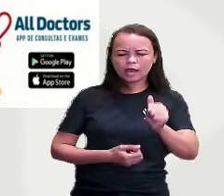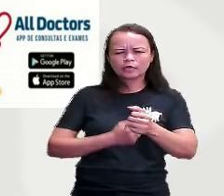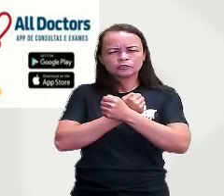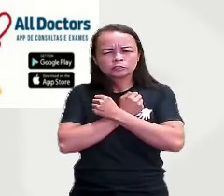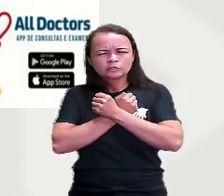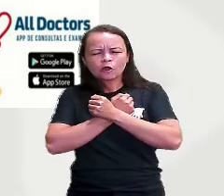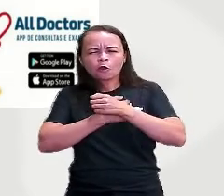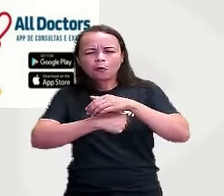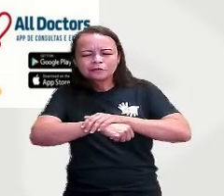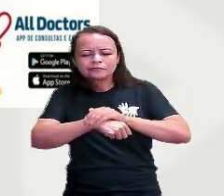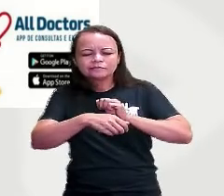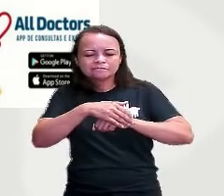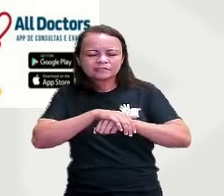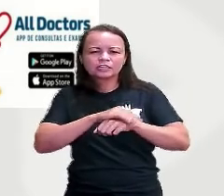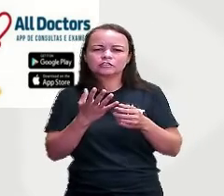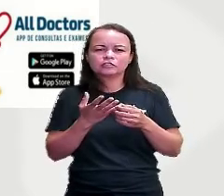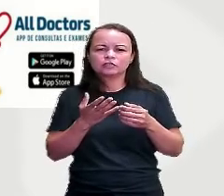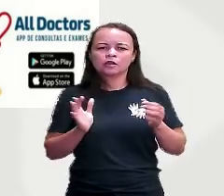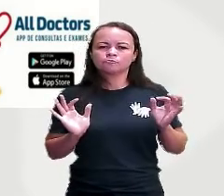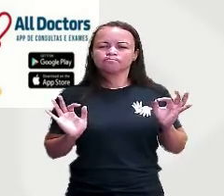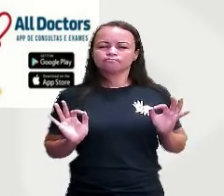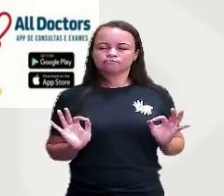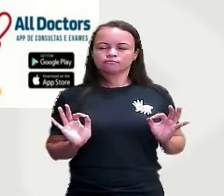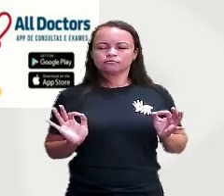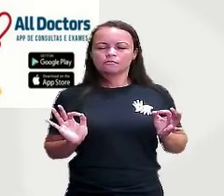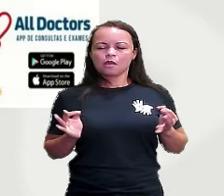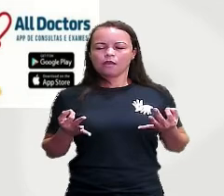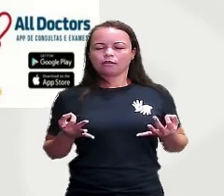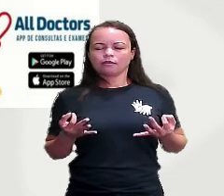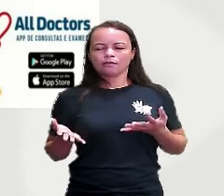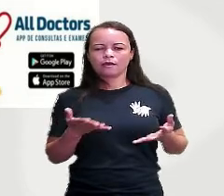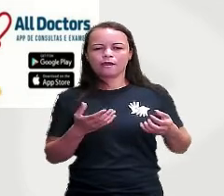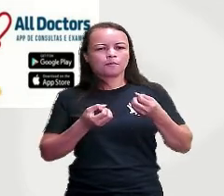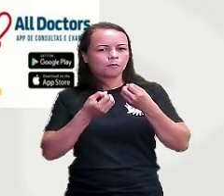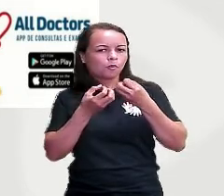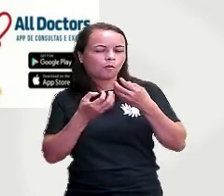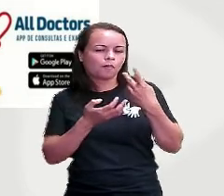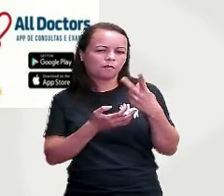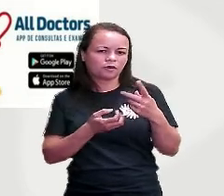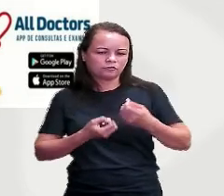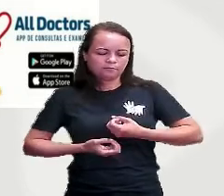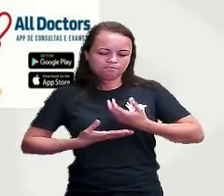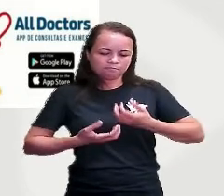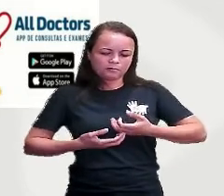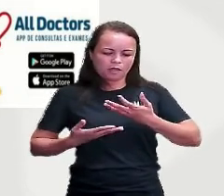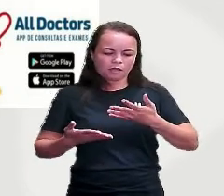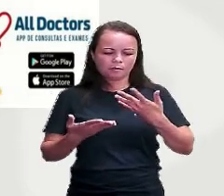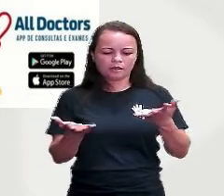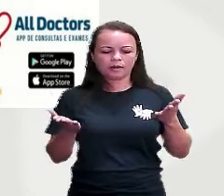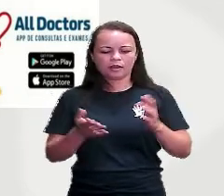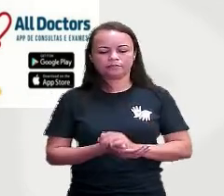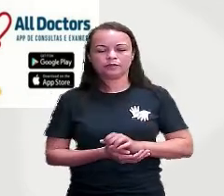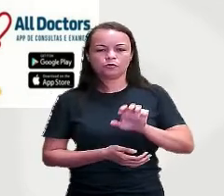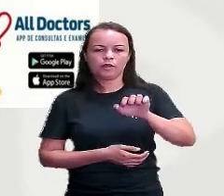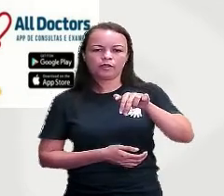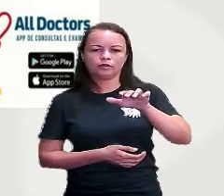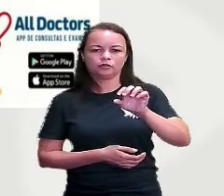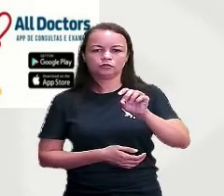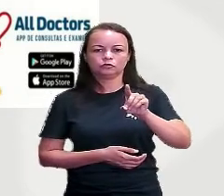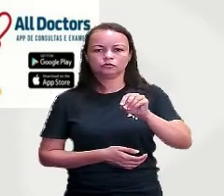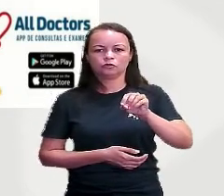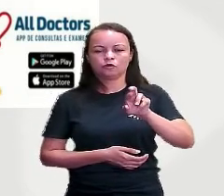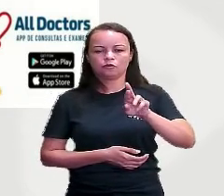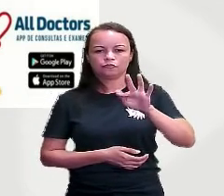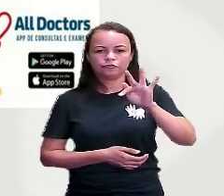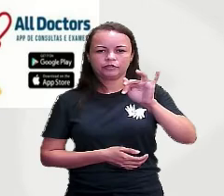ser generoso, meditar, faz você liberar mais ocitocina. E a endorfina, praticar o que deixa você feliz,